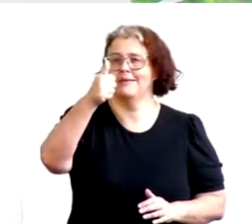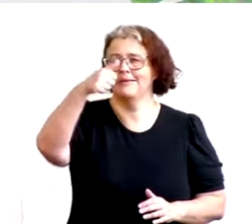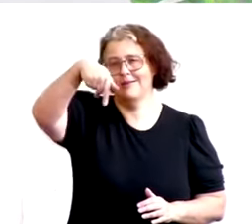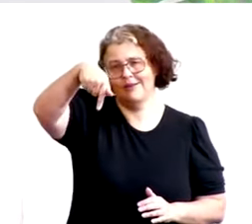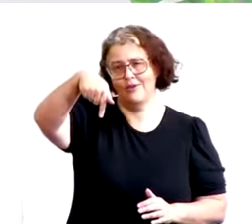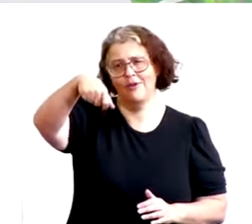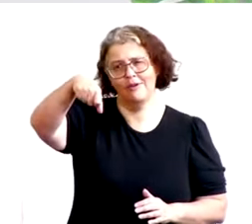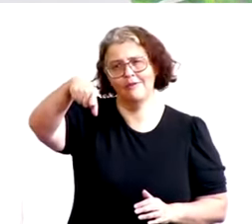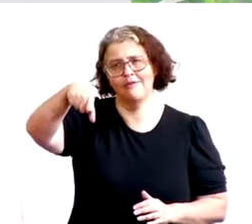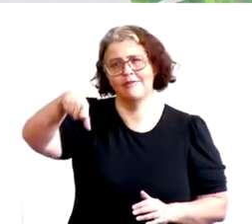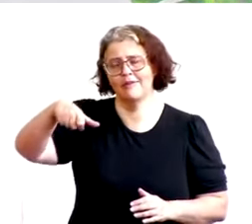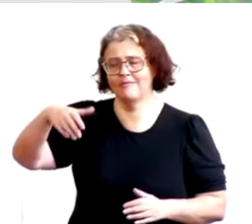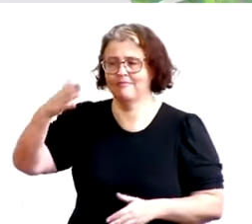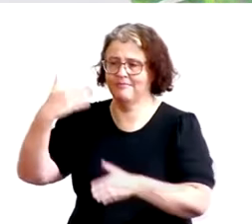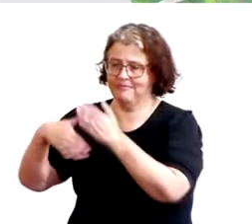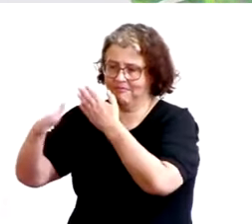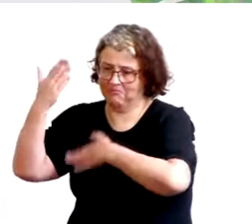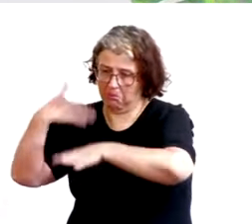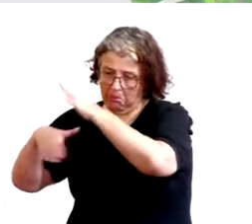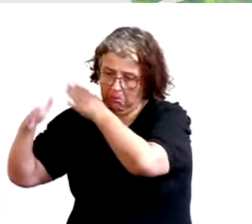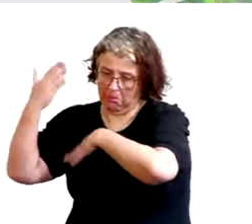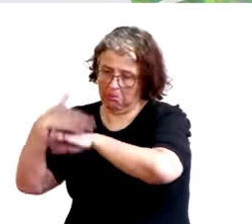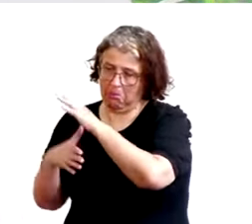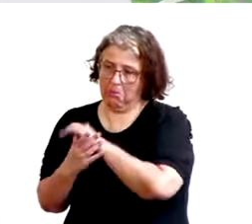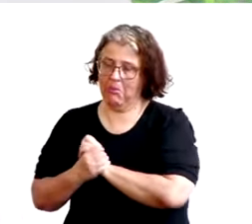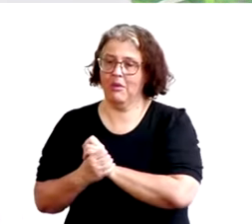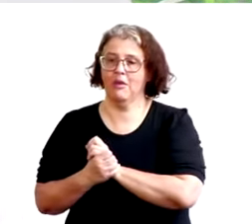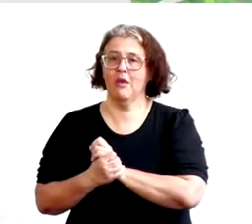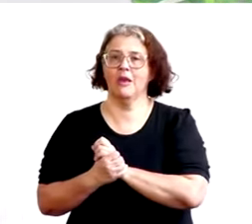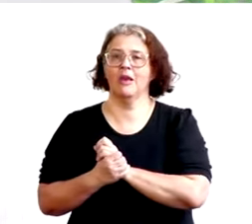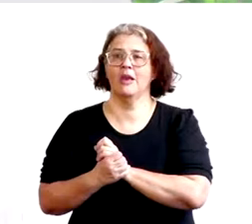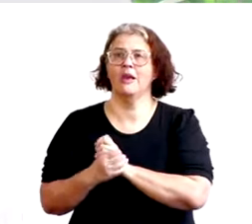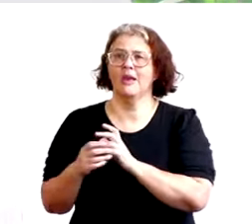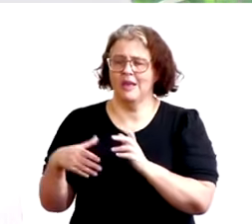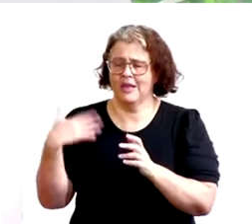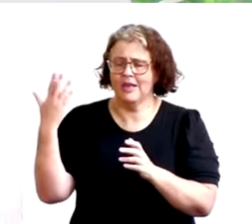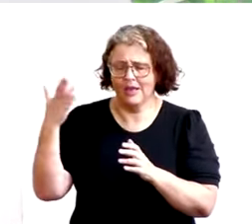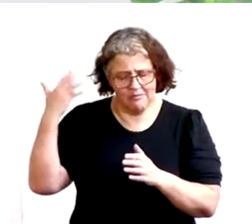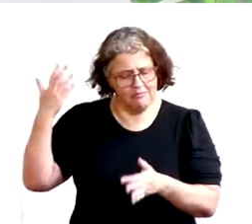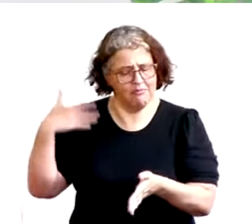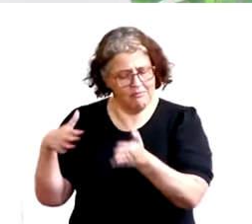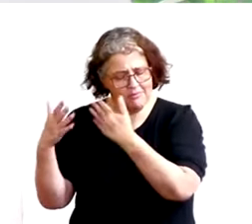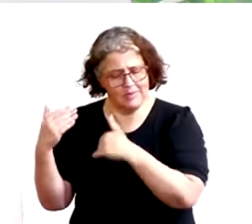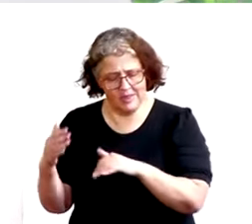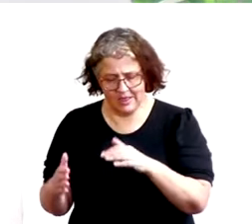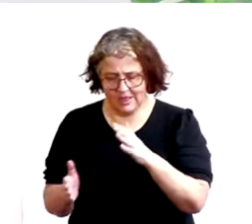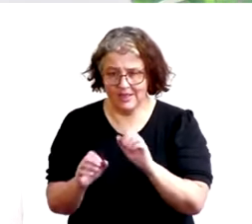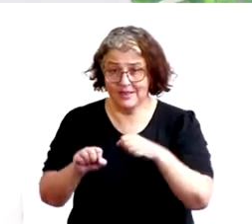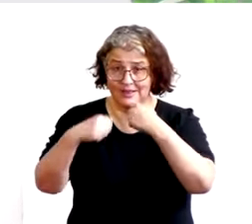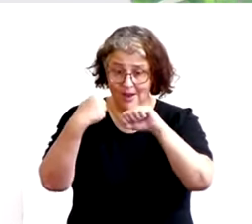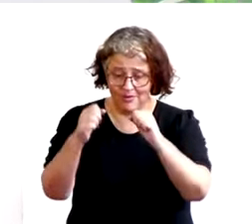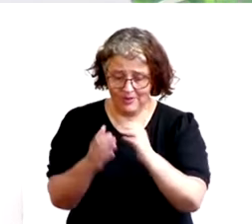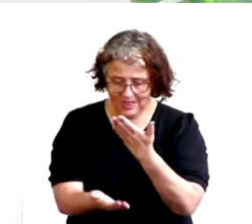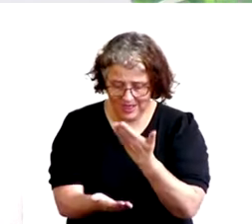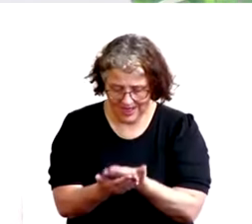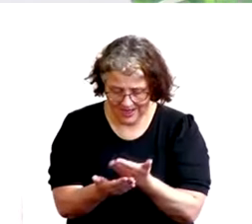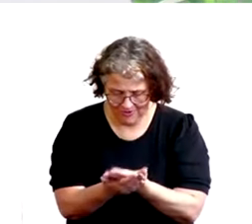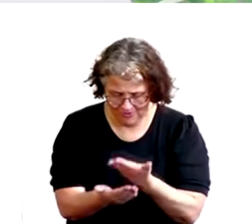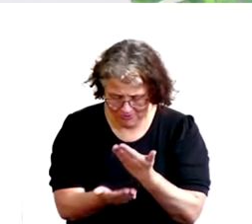e 1885 ele se debruçou sobre os livros sobre o livro dos Salmos